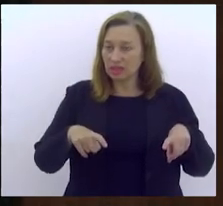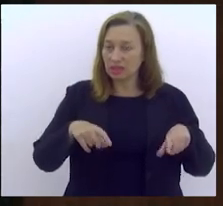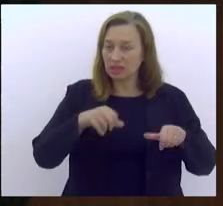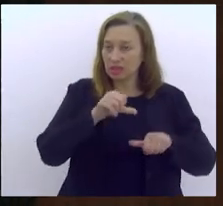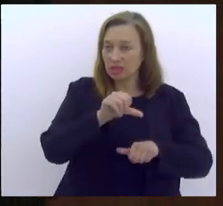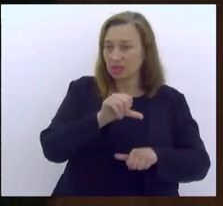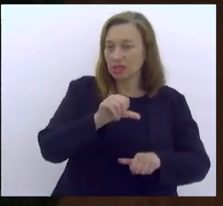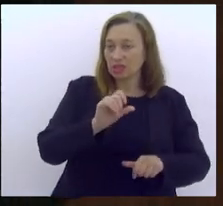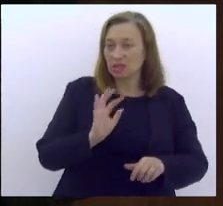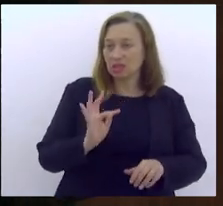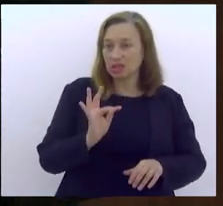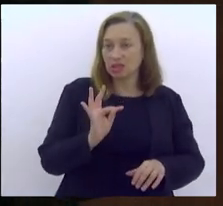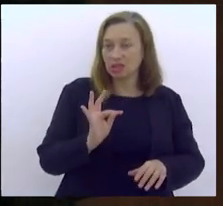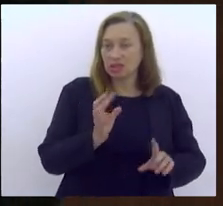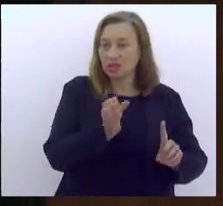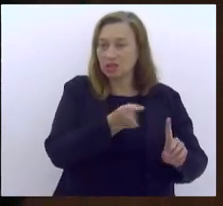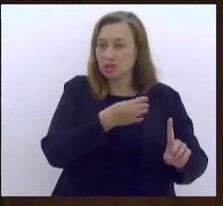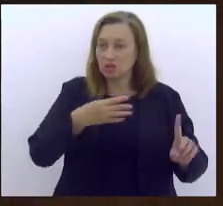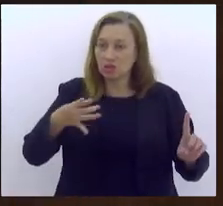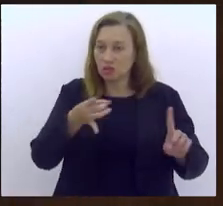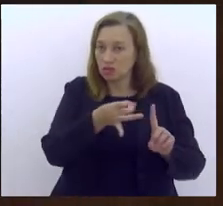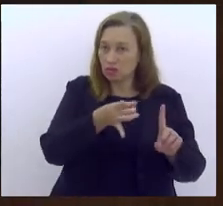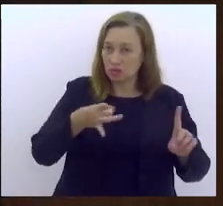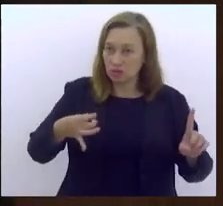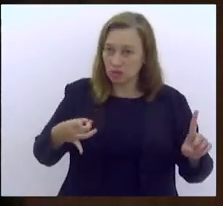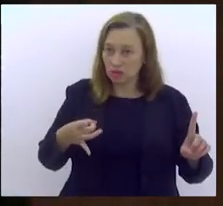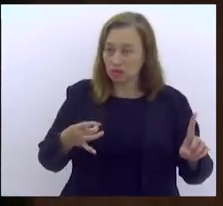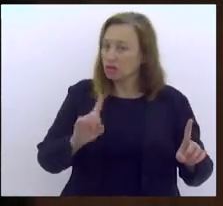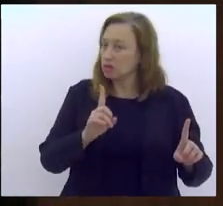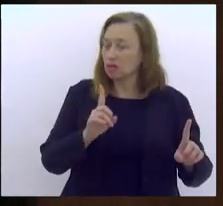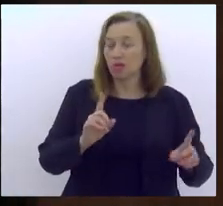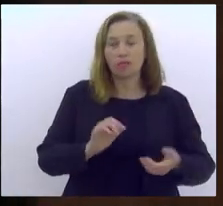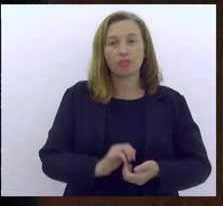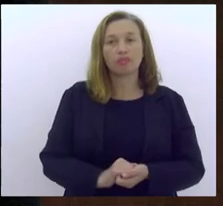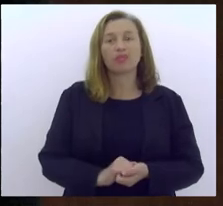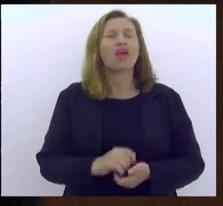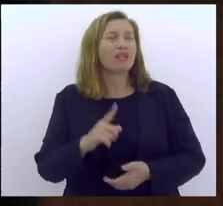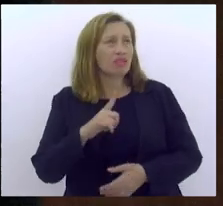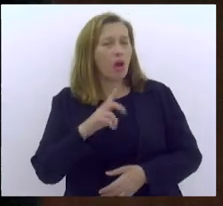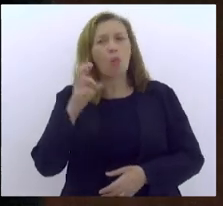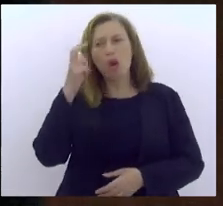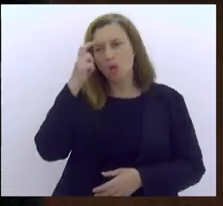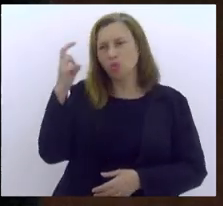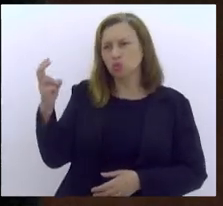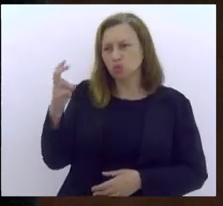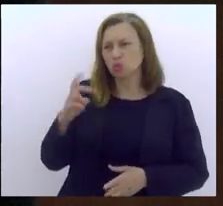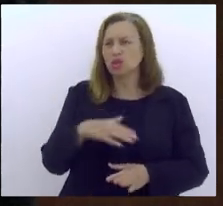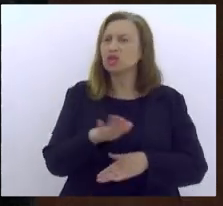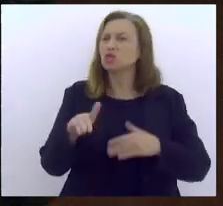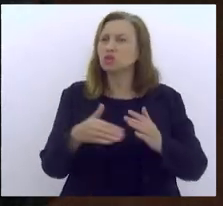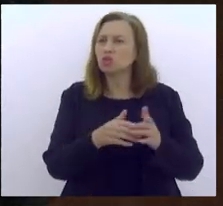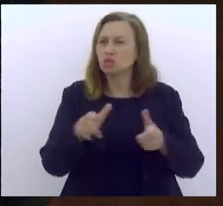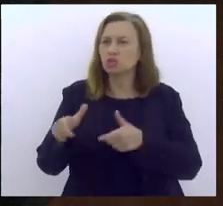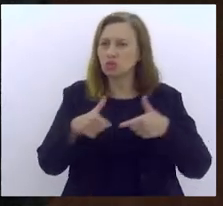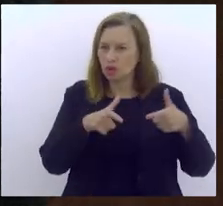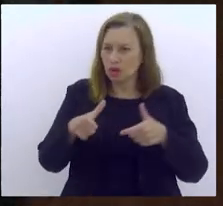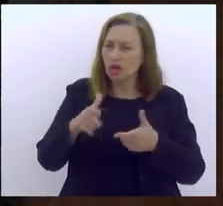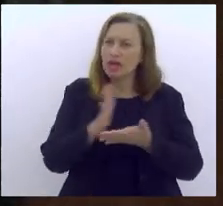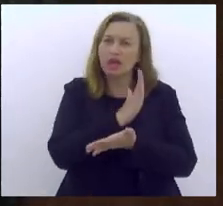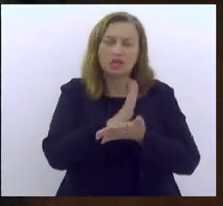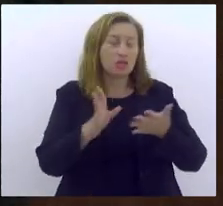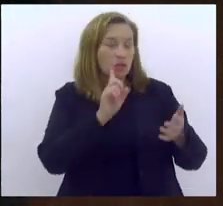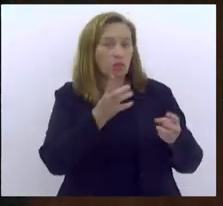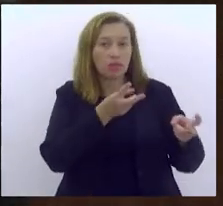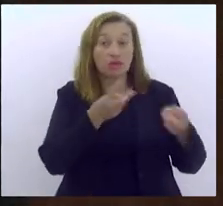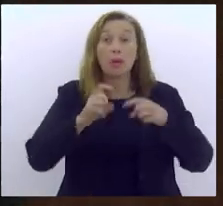transfobia, eu encontro um clima republicano, a transfobia direta, é claro que a cultura transfóbica está em todos os lugares, e às vezes a gente não